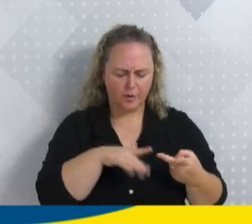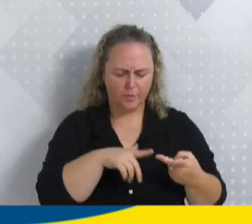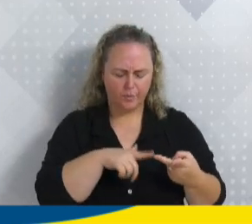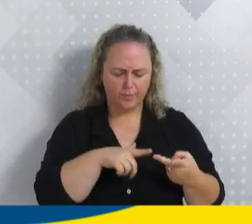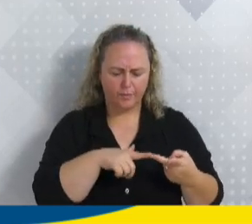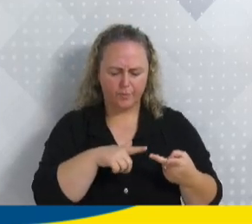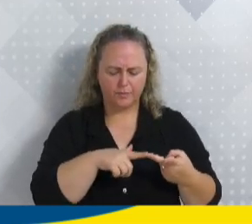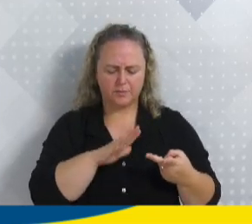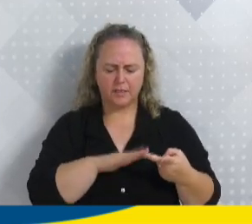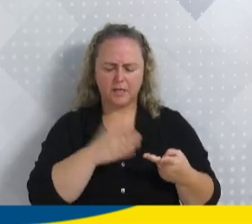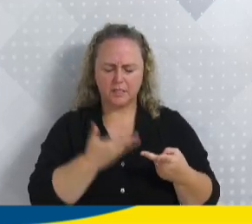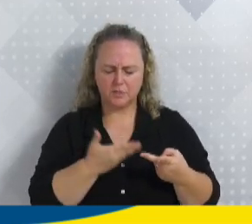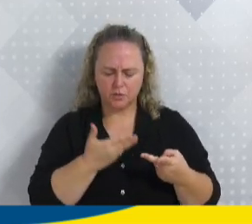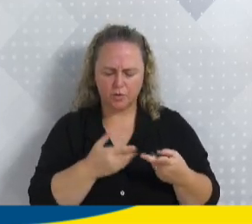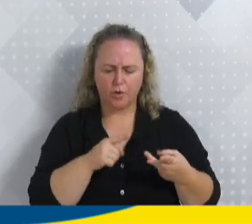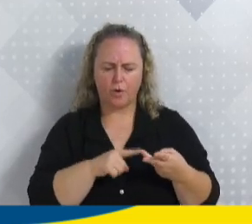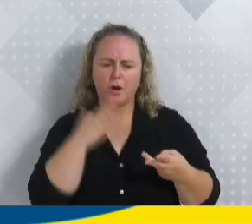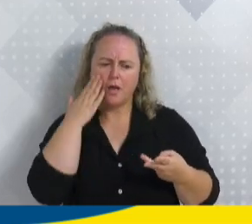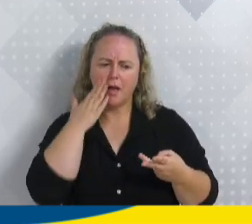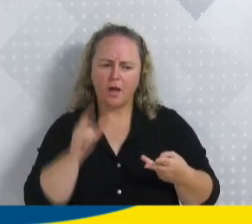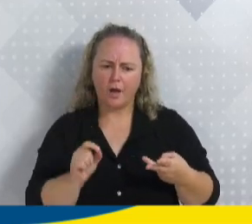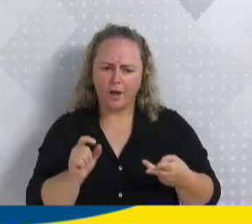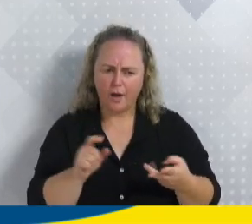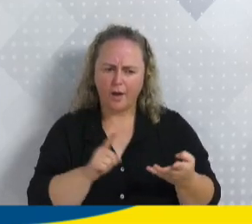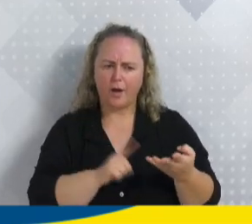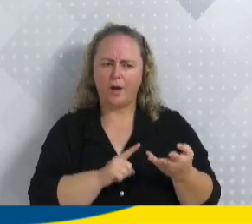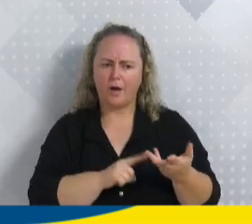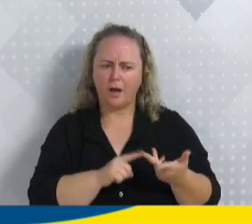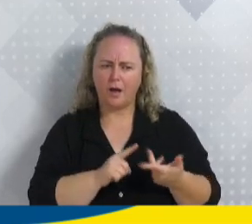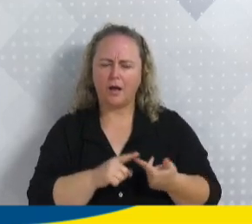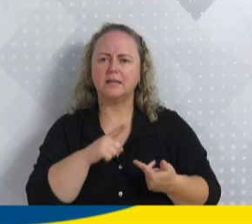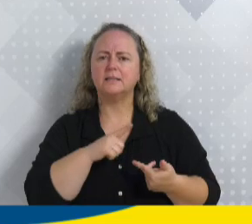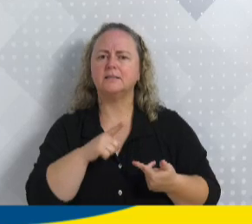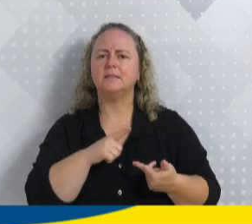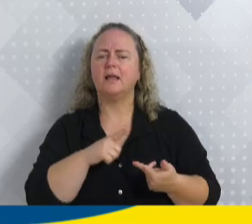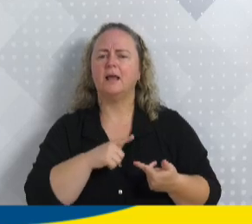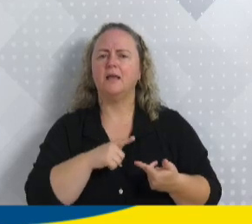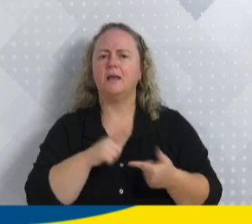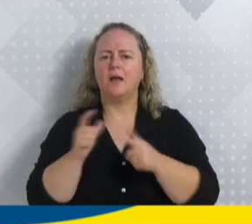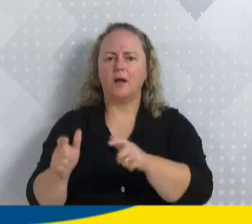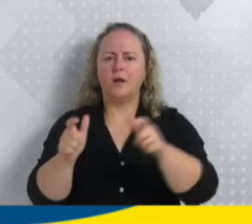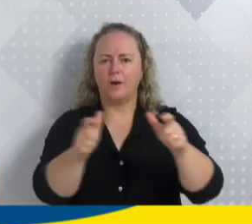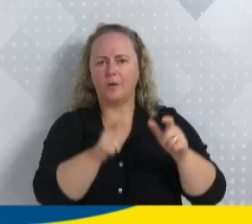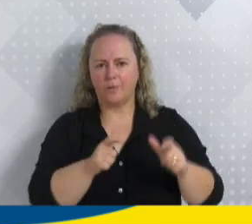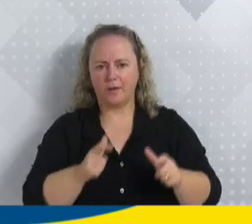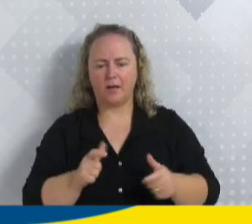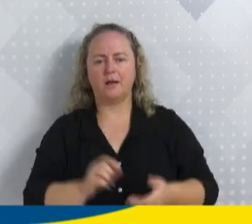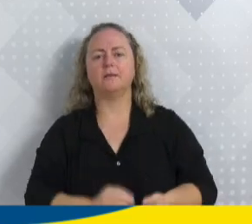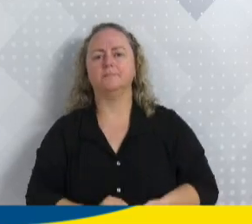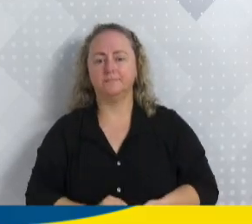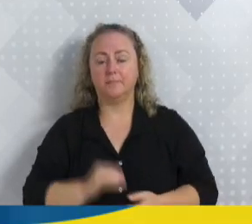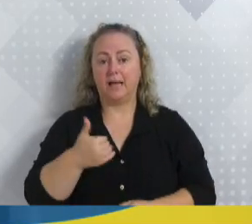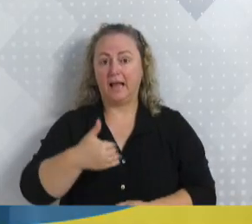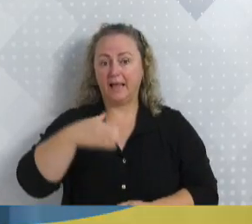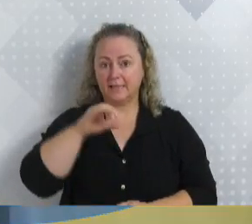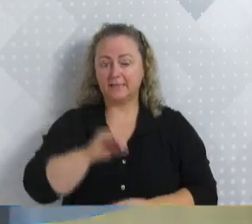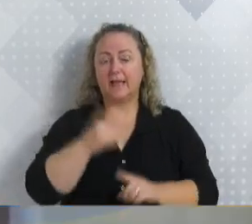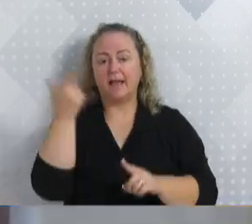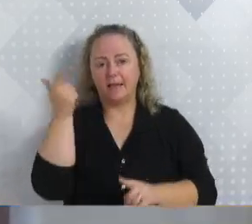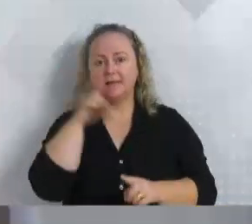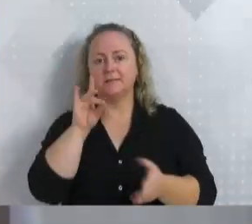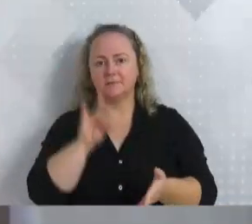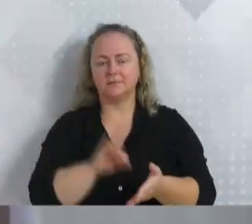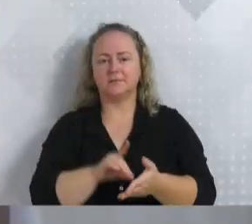da Esperança, Rede Feminina, a APVM, Caridade Sem Fronteiras, AMA, Pesblua, Cevale Por Amor. São 10 entidades que receberam, então, aí o valor